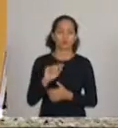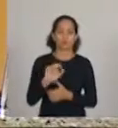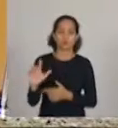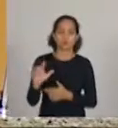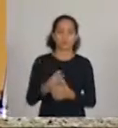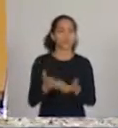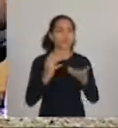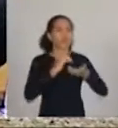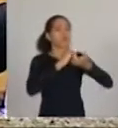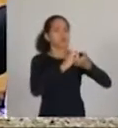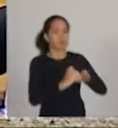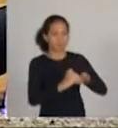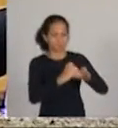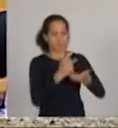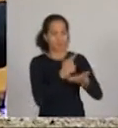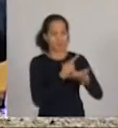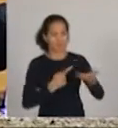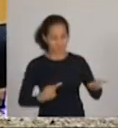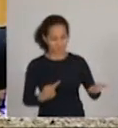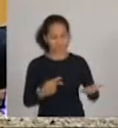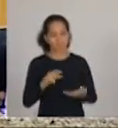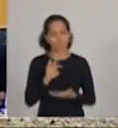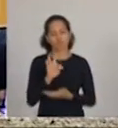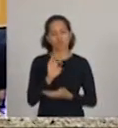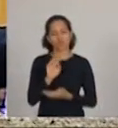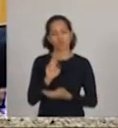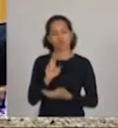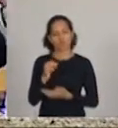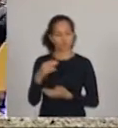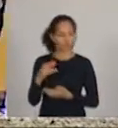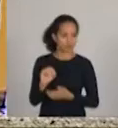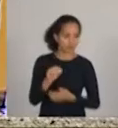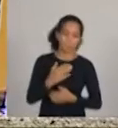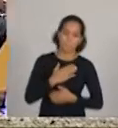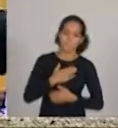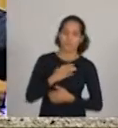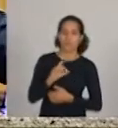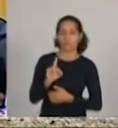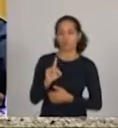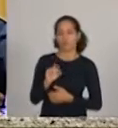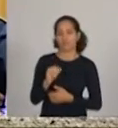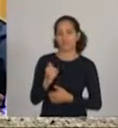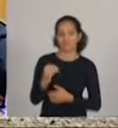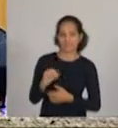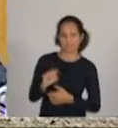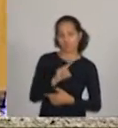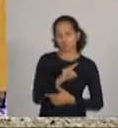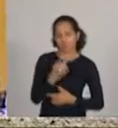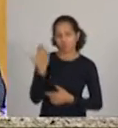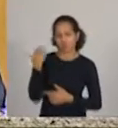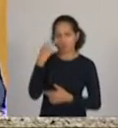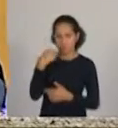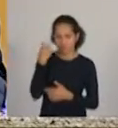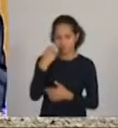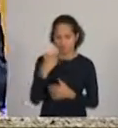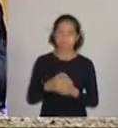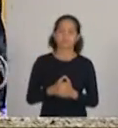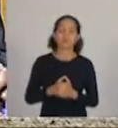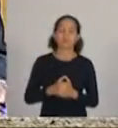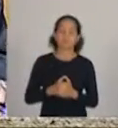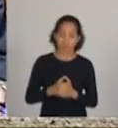cumprimentar o nosso presidente, Torino, e o nosso decano, meu decano em Vila Velha, quando nós fomos vereadores juntos, doutor